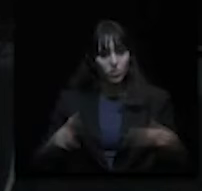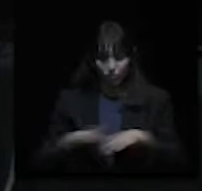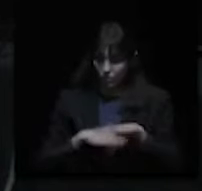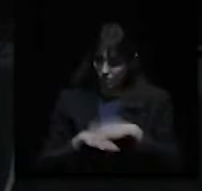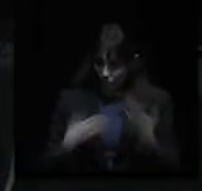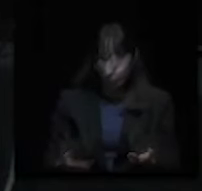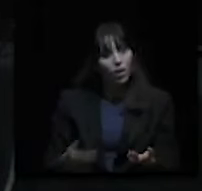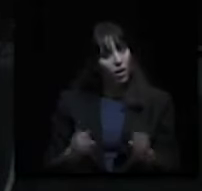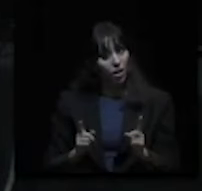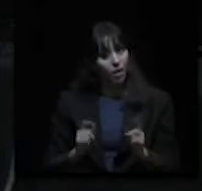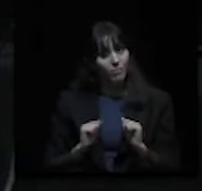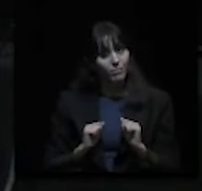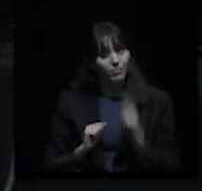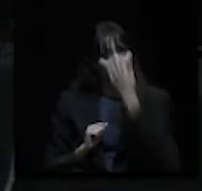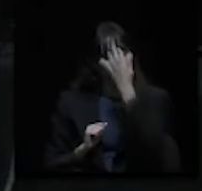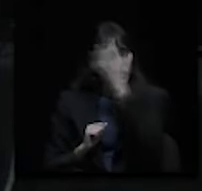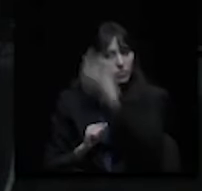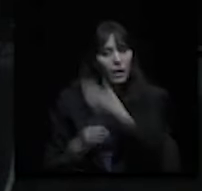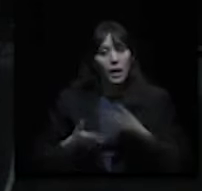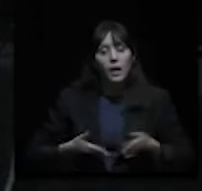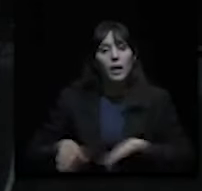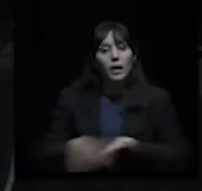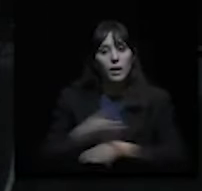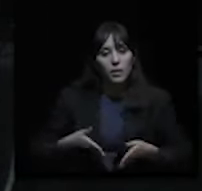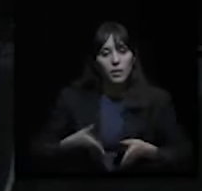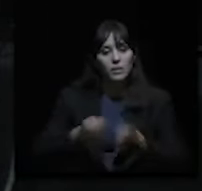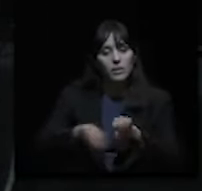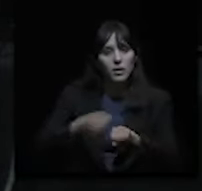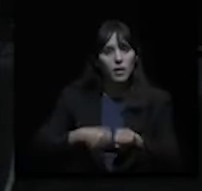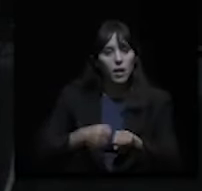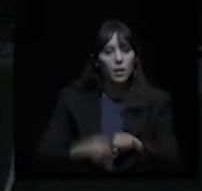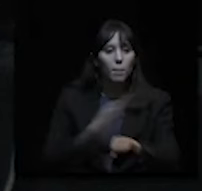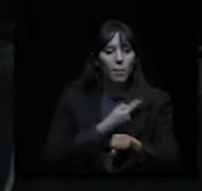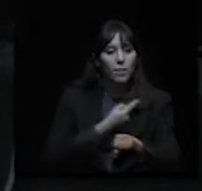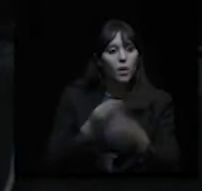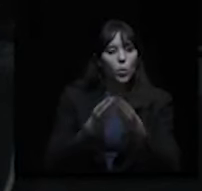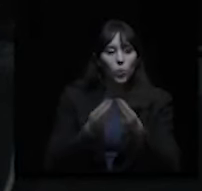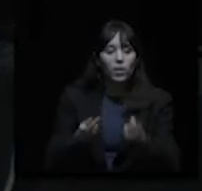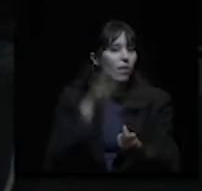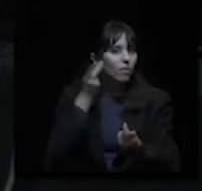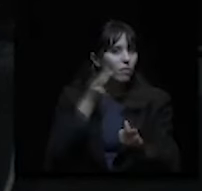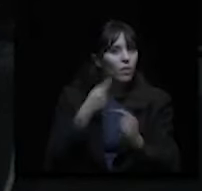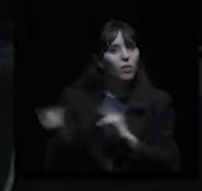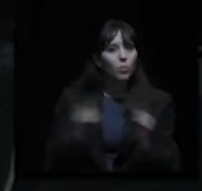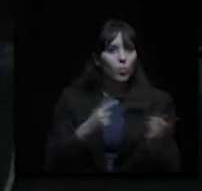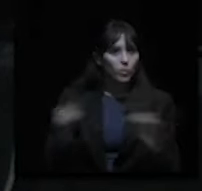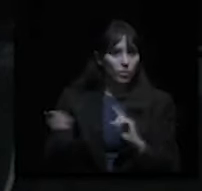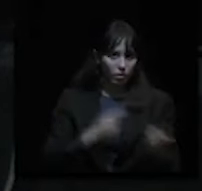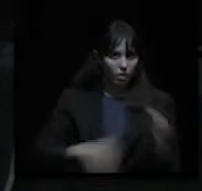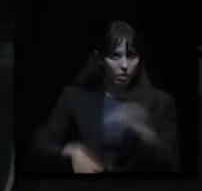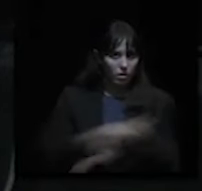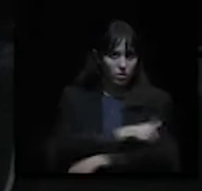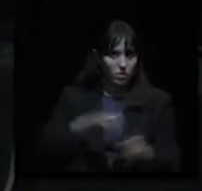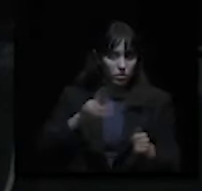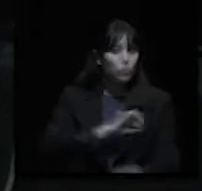agora. A rede ciclável é também incontornável quando falamos da melhoria da qualidade de vida e da melhoria da mobilidade em Lisboa. O